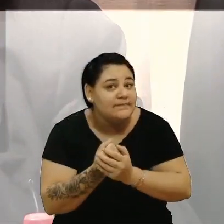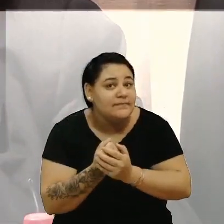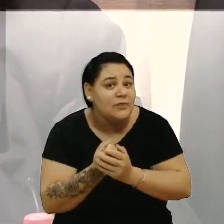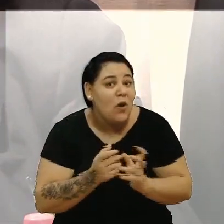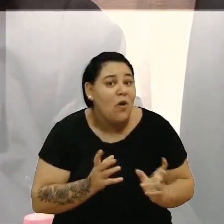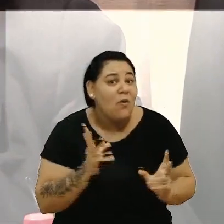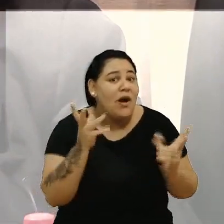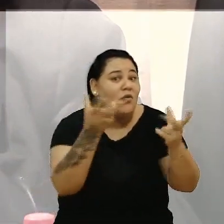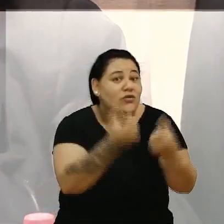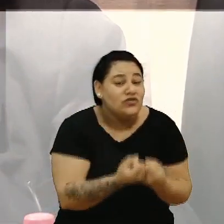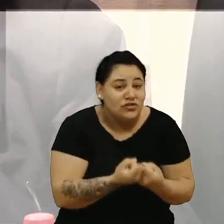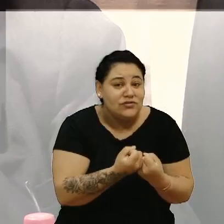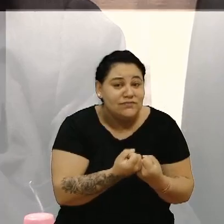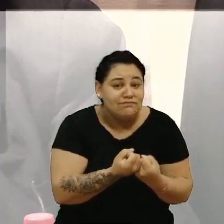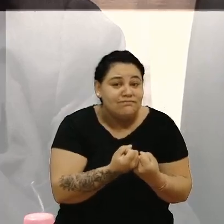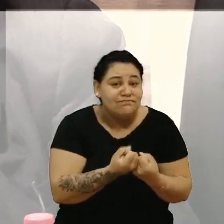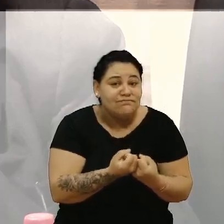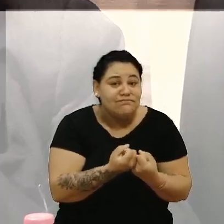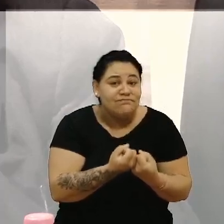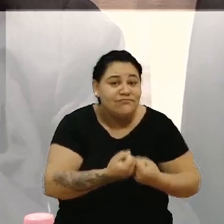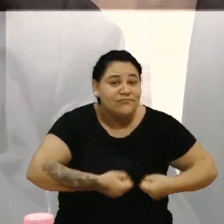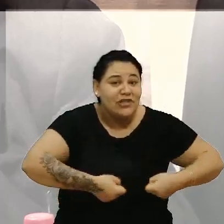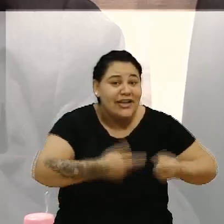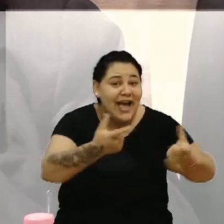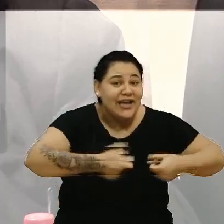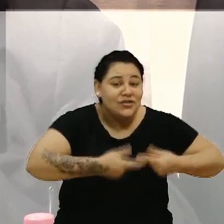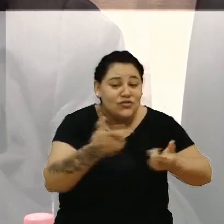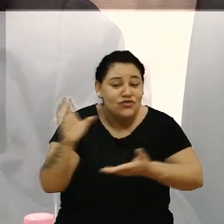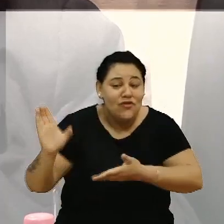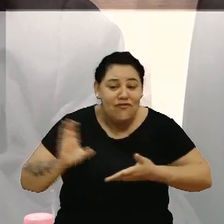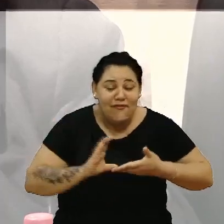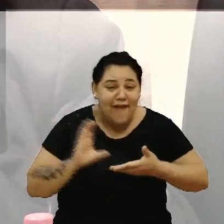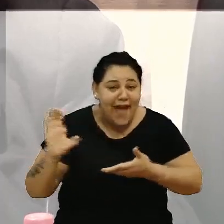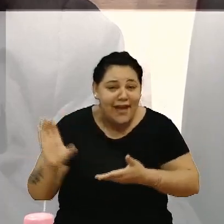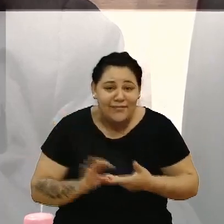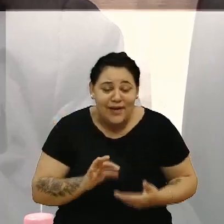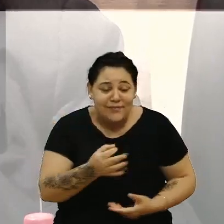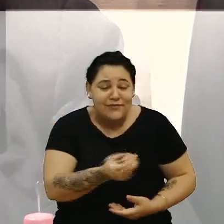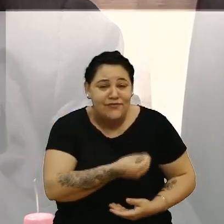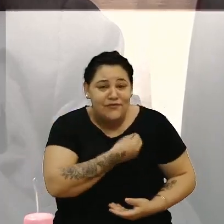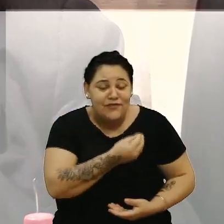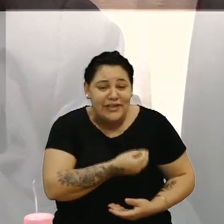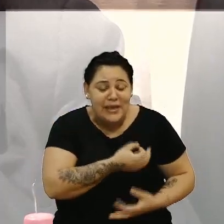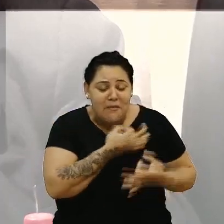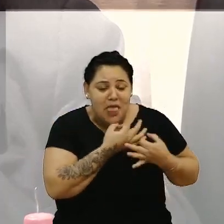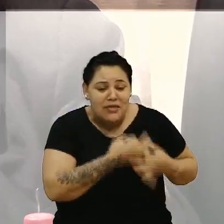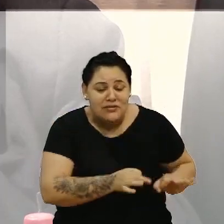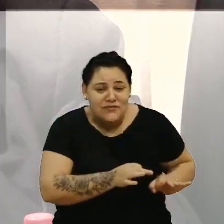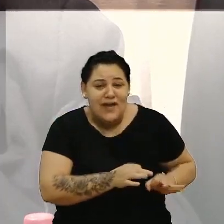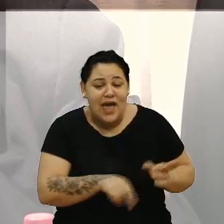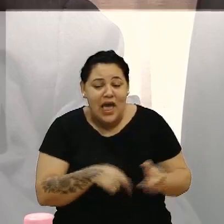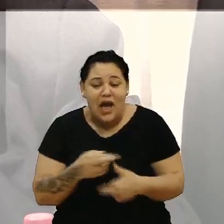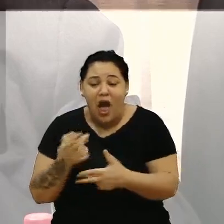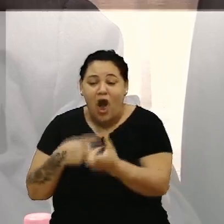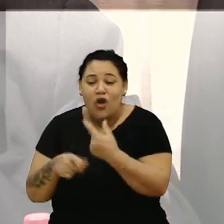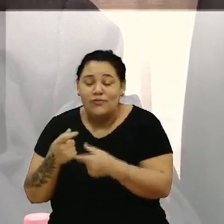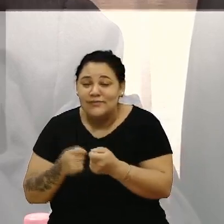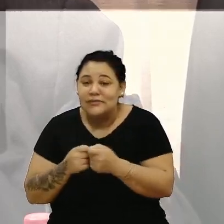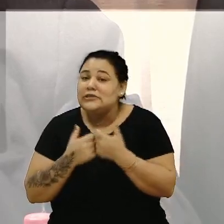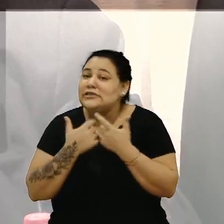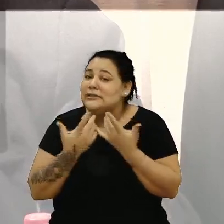incalculável de recurso, vidas a serem salvas, produção econômica. Então o tema é dessa casa, eu acho que para